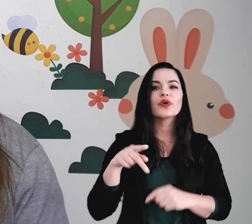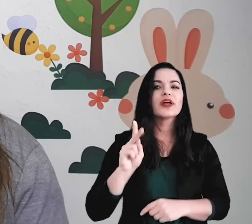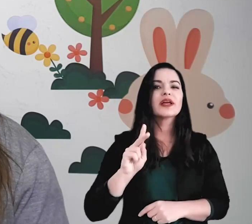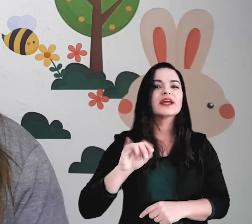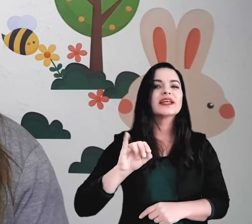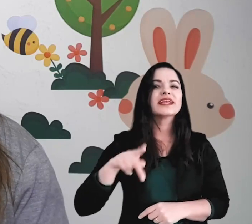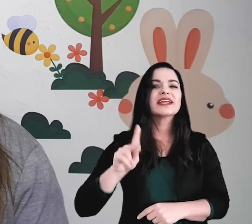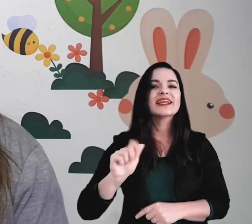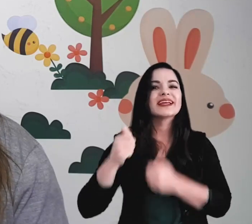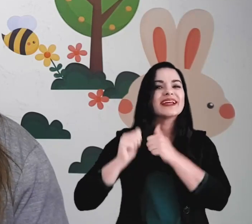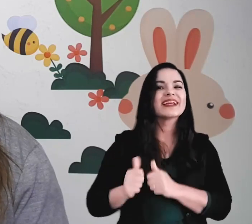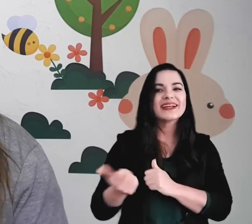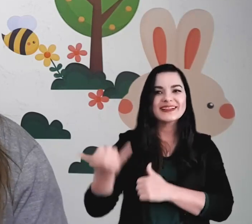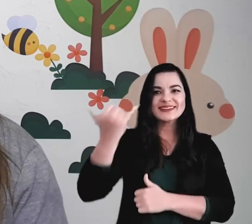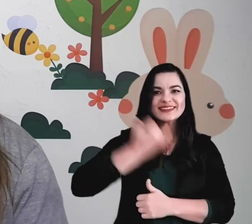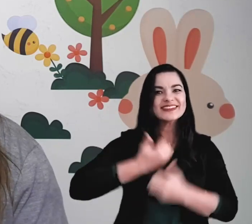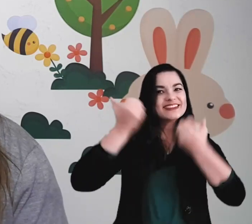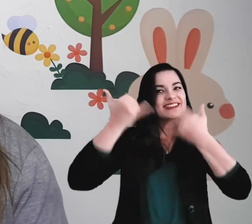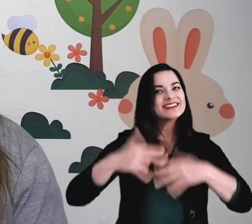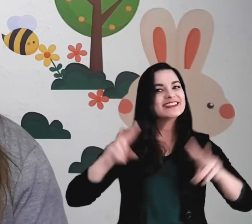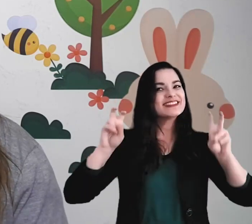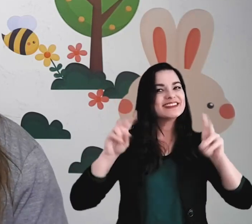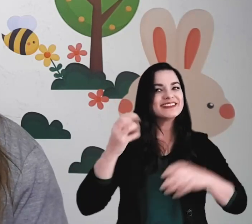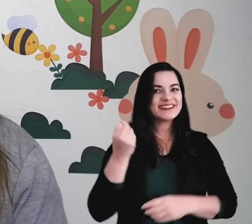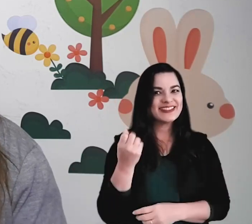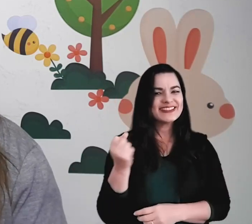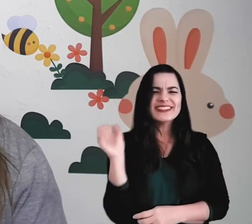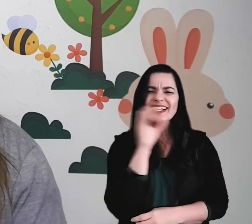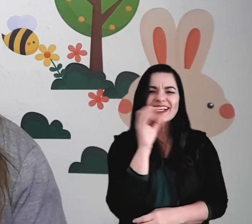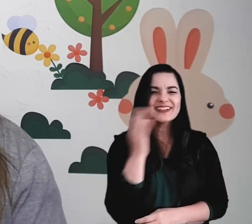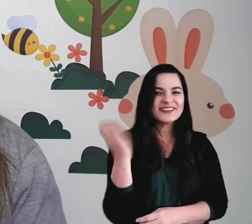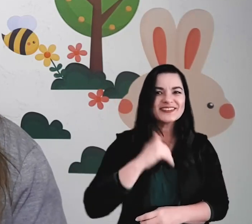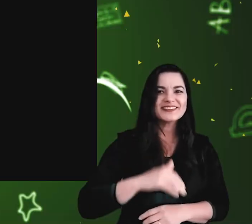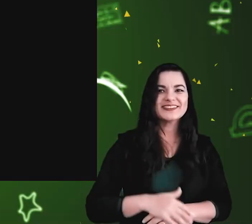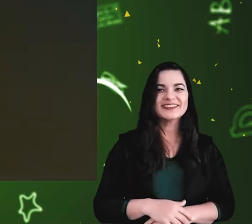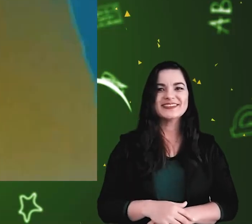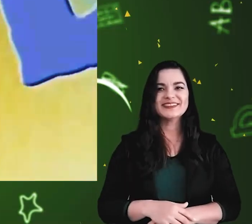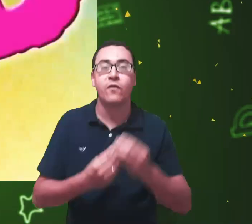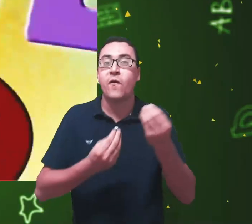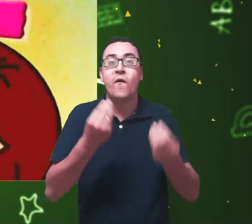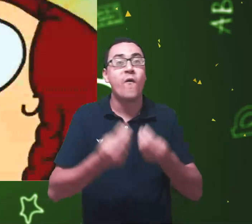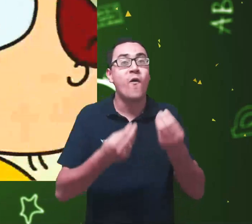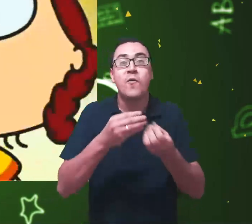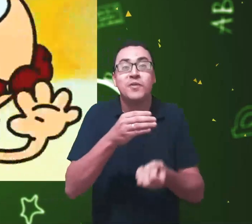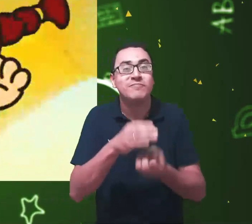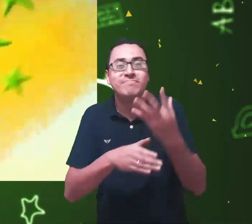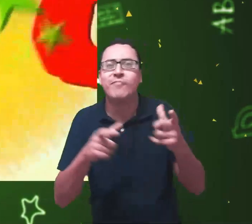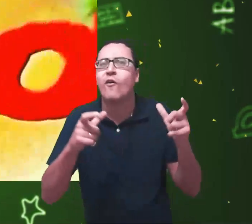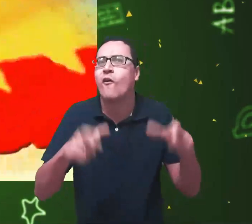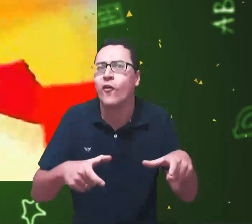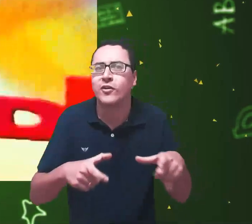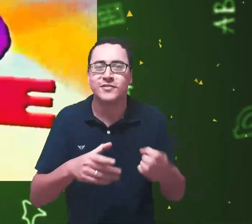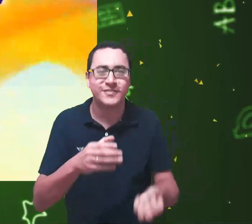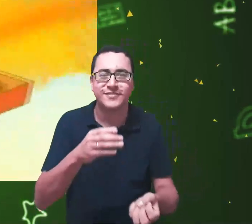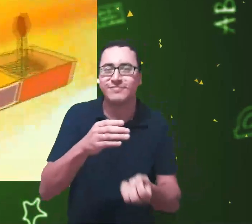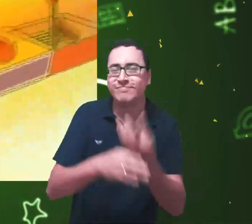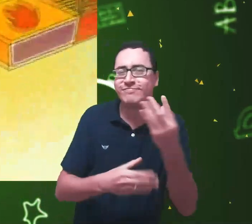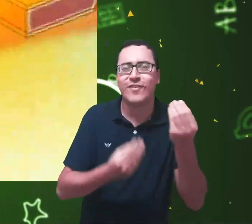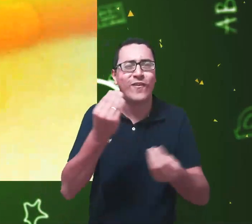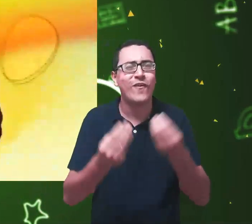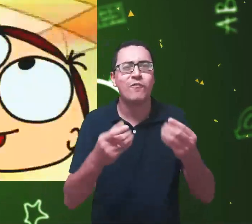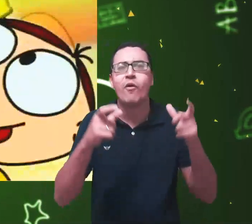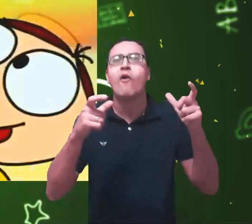dizer sobre o leite? É rapidinho. Vamos lá? De onde vem? De onde